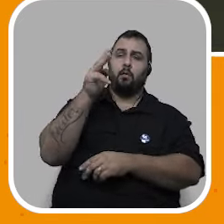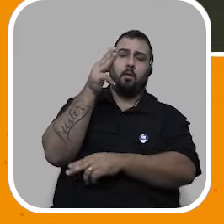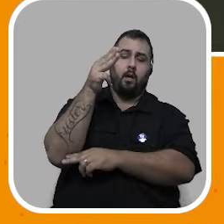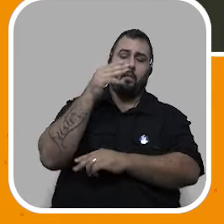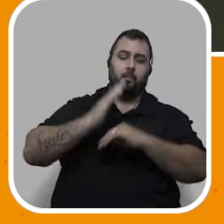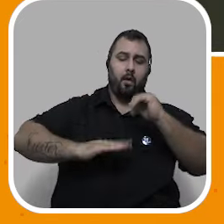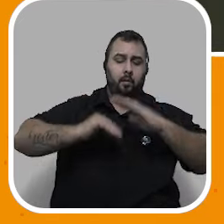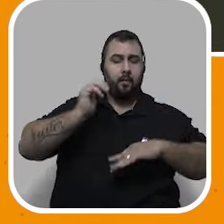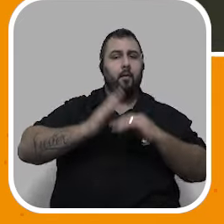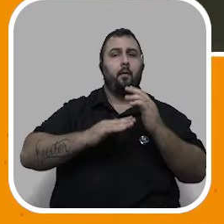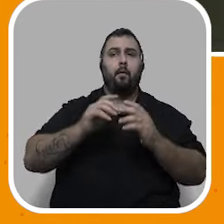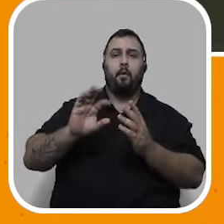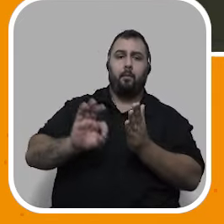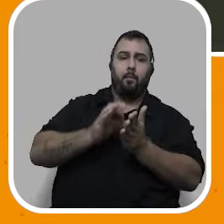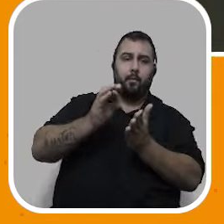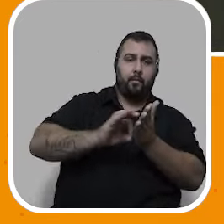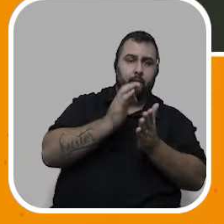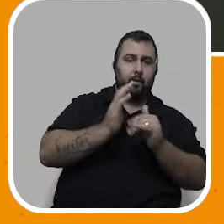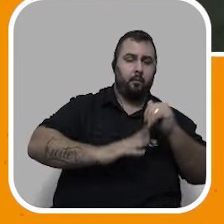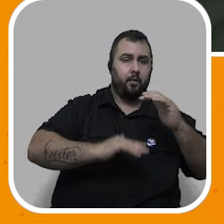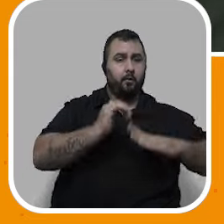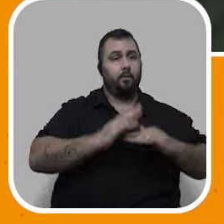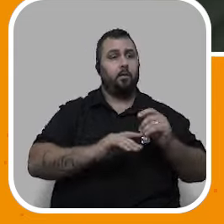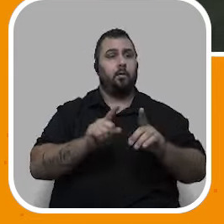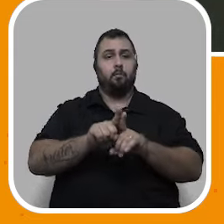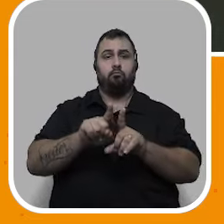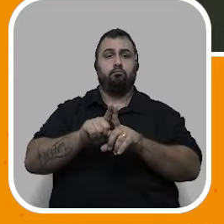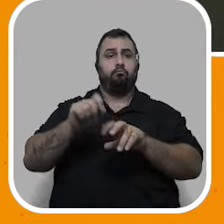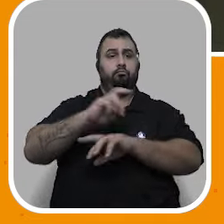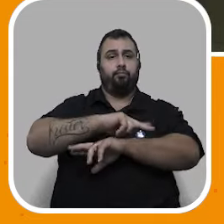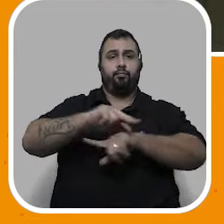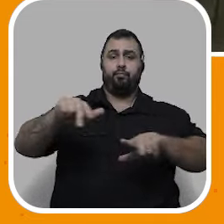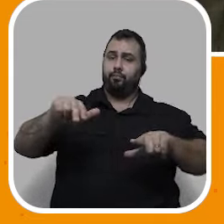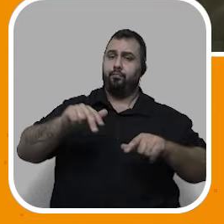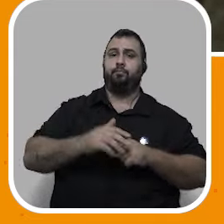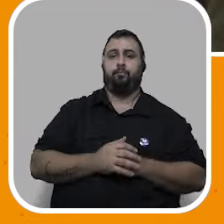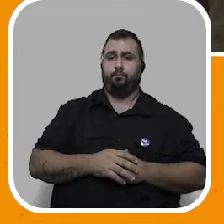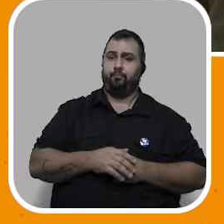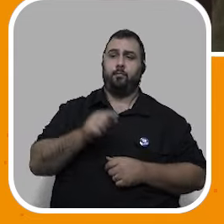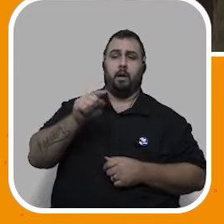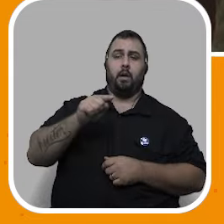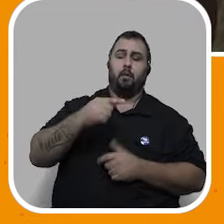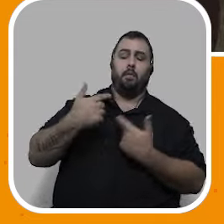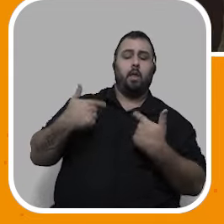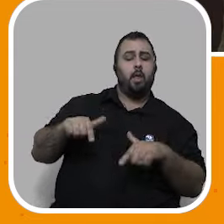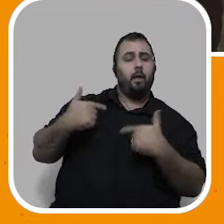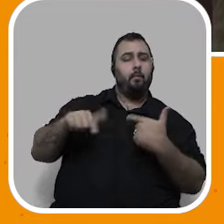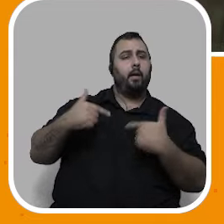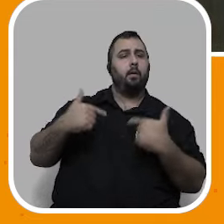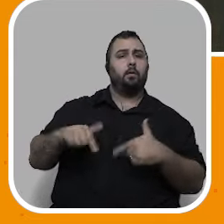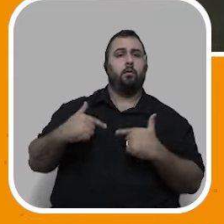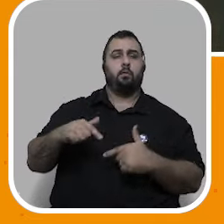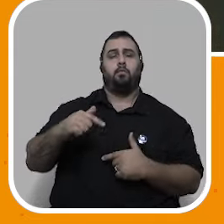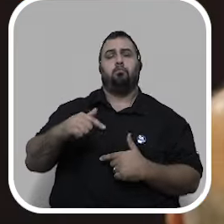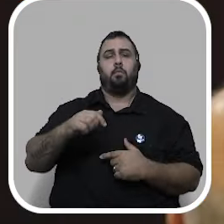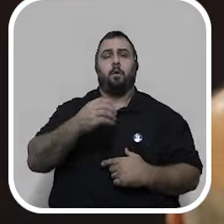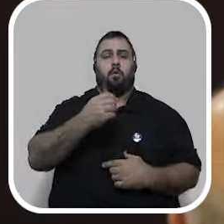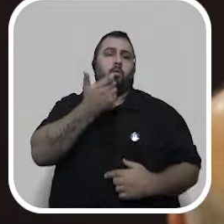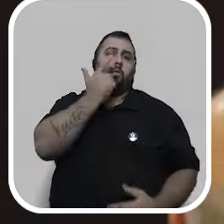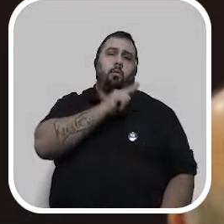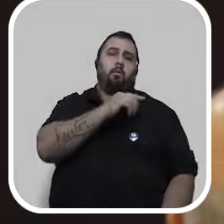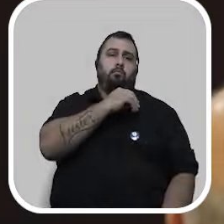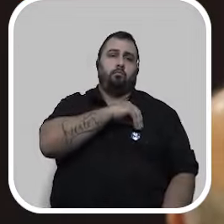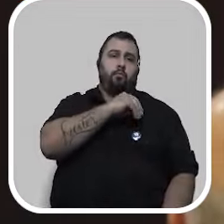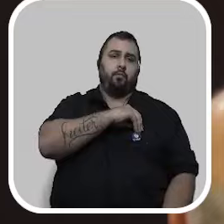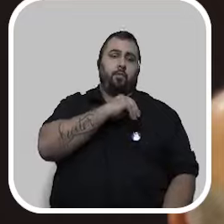aderecistas eh que estão ali para ganhar o seu pão de cada dia né durante todo esse